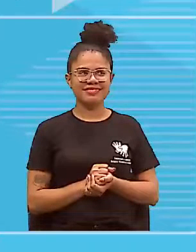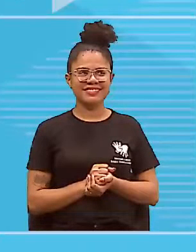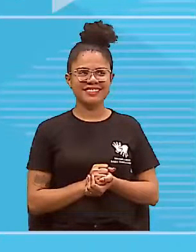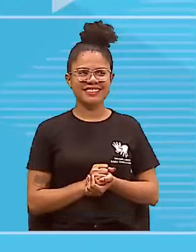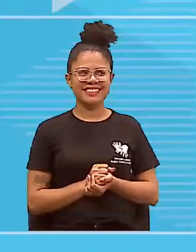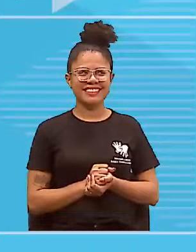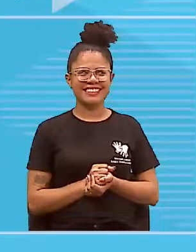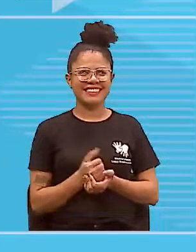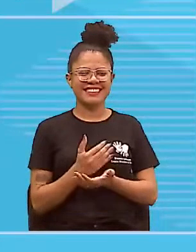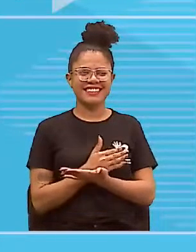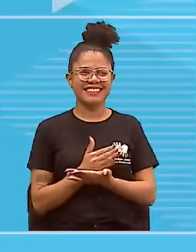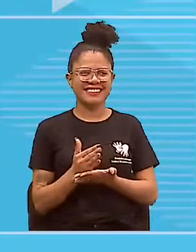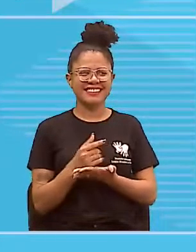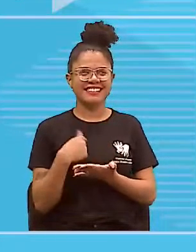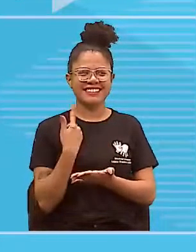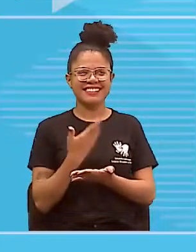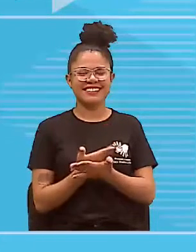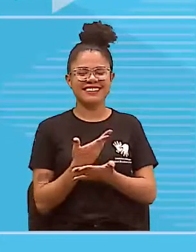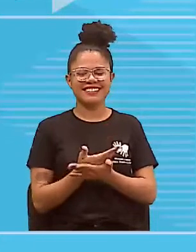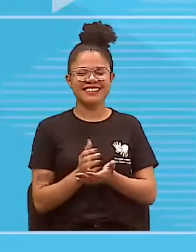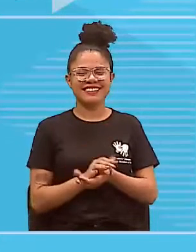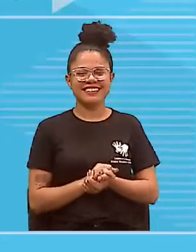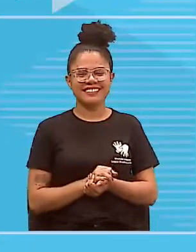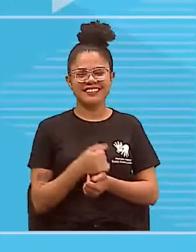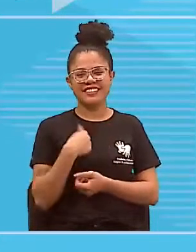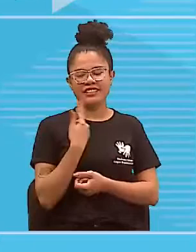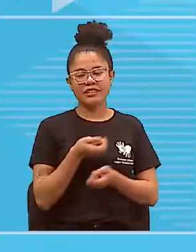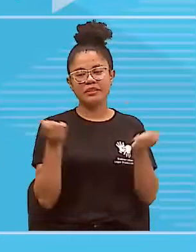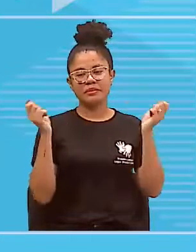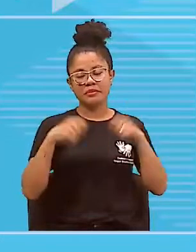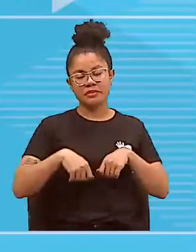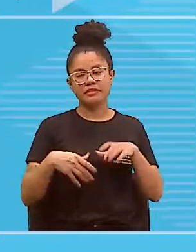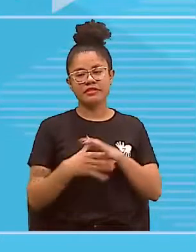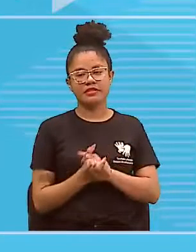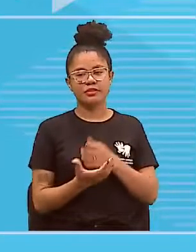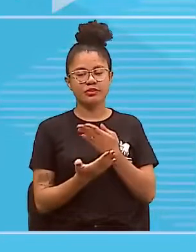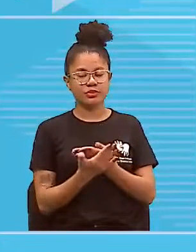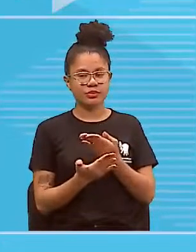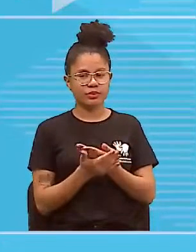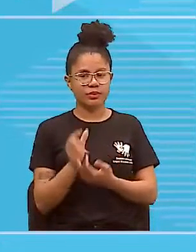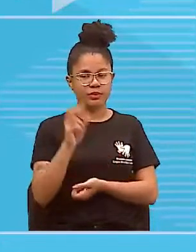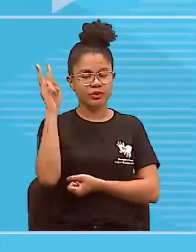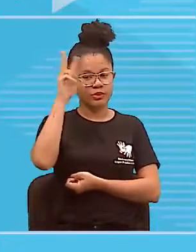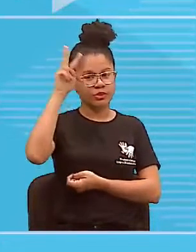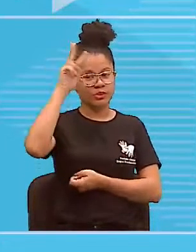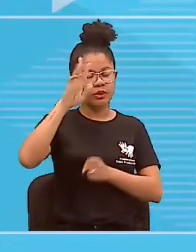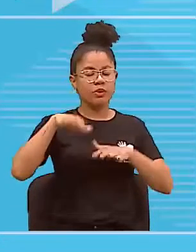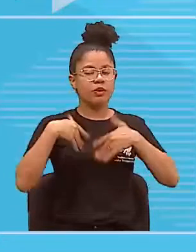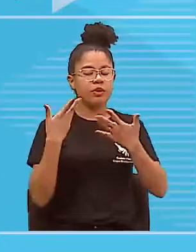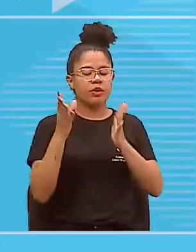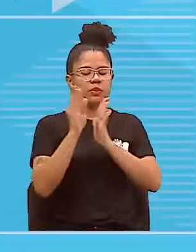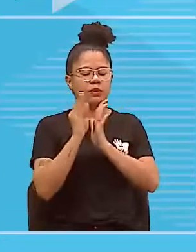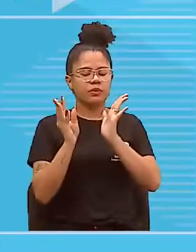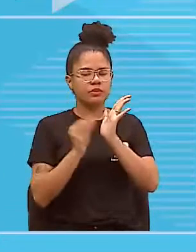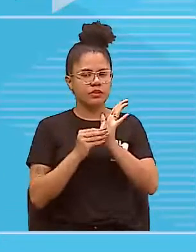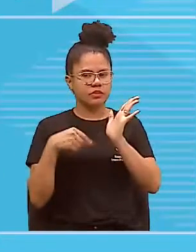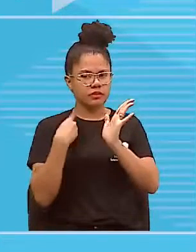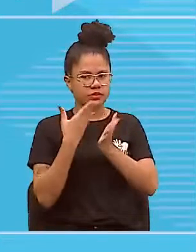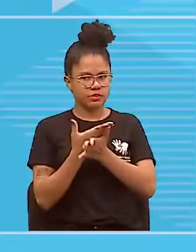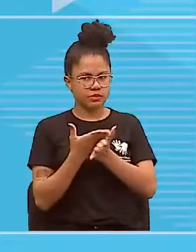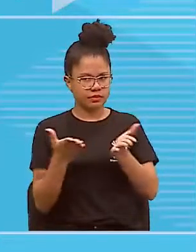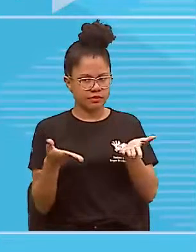para começar a nossa aula a gente precisa trabalhar um pouquinho da história Qual é o contexto histórico que a gente vai